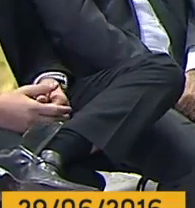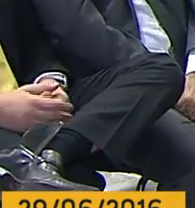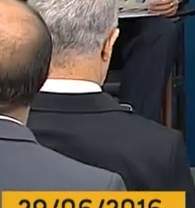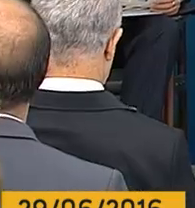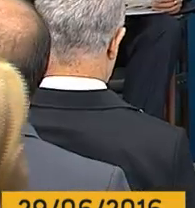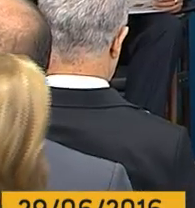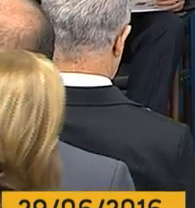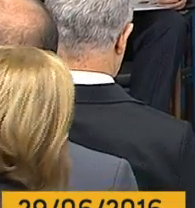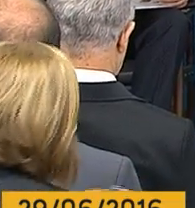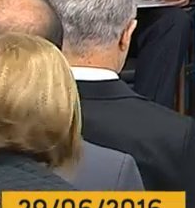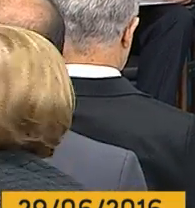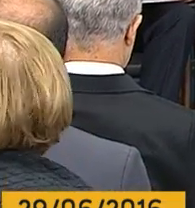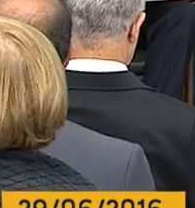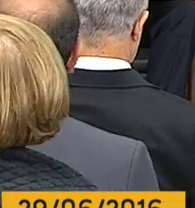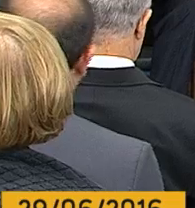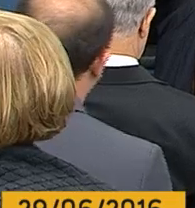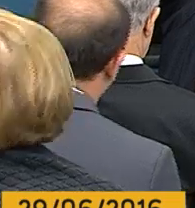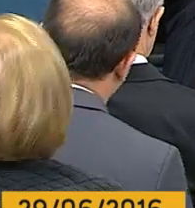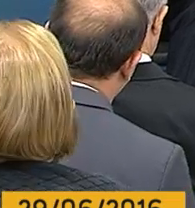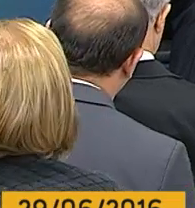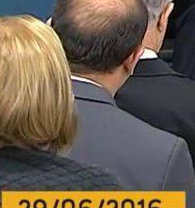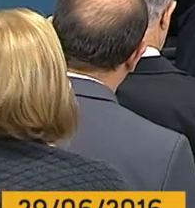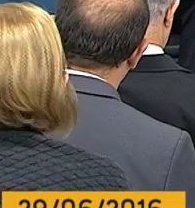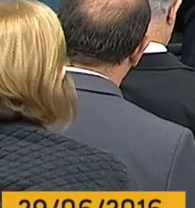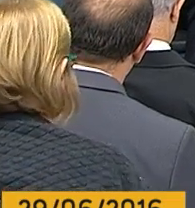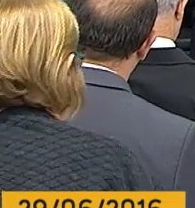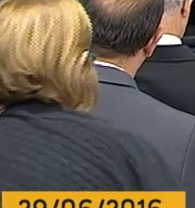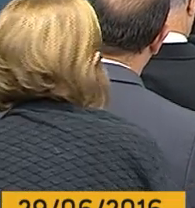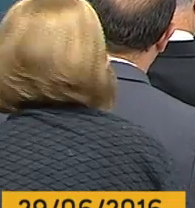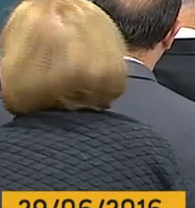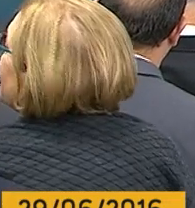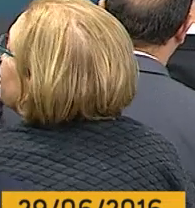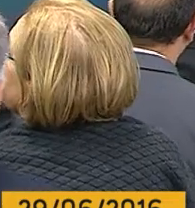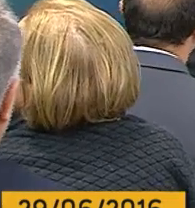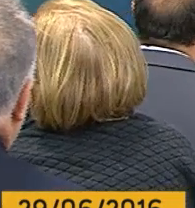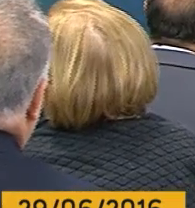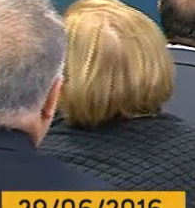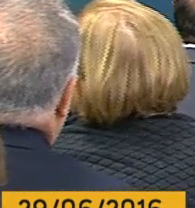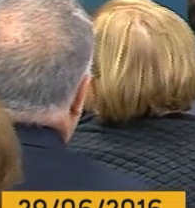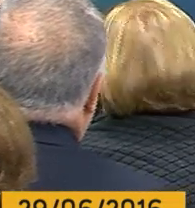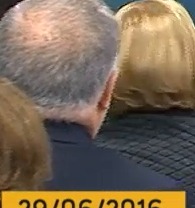Com a palavra, o presidente da República em exercício, Michel Temer.